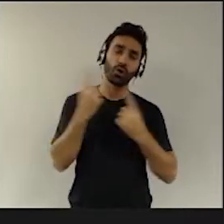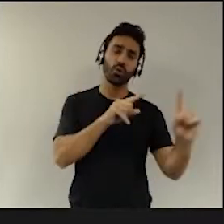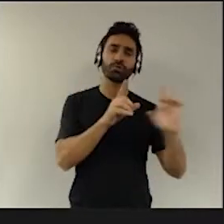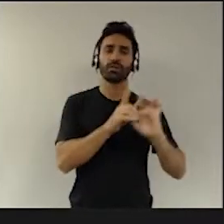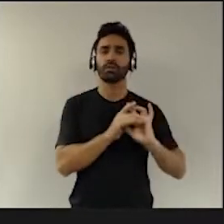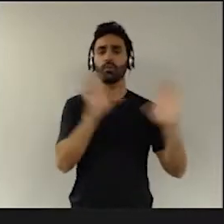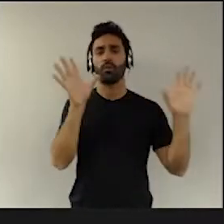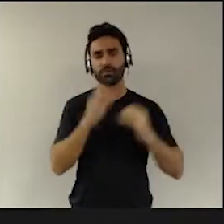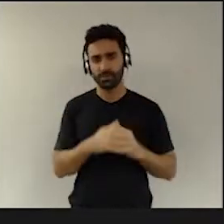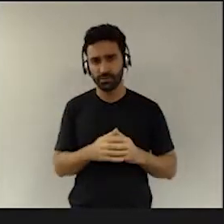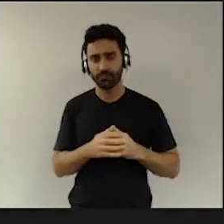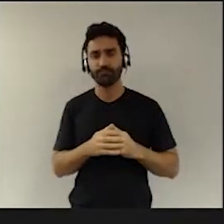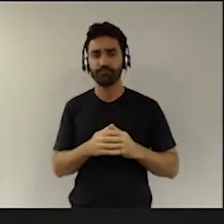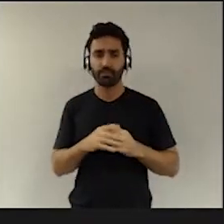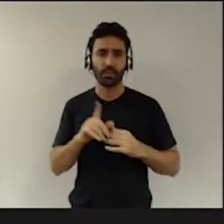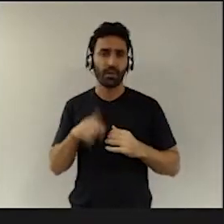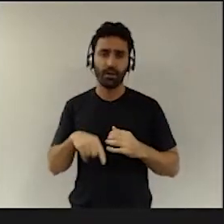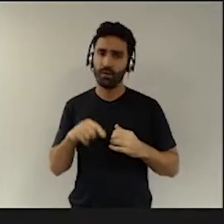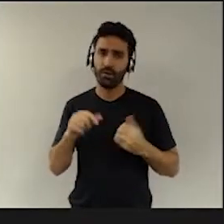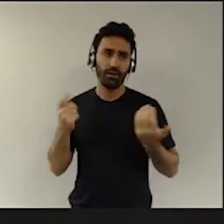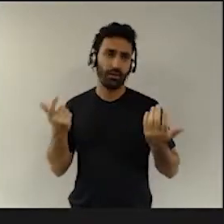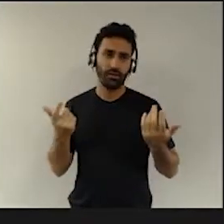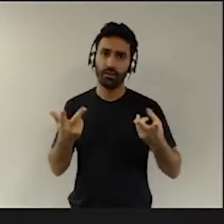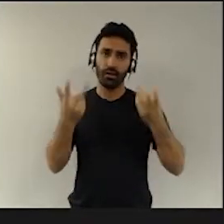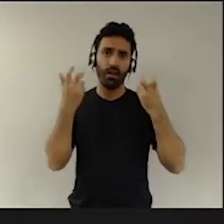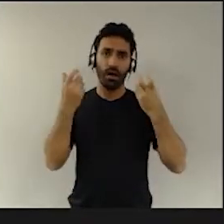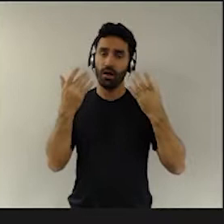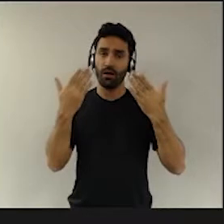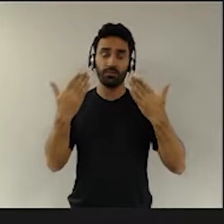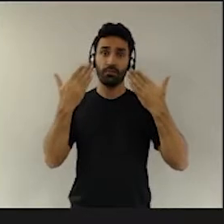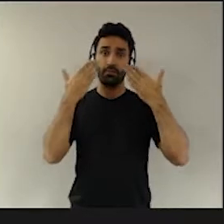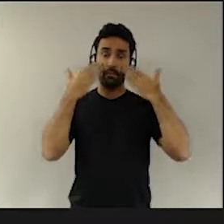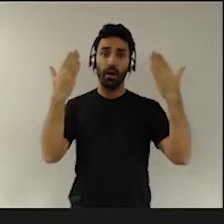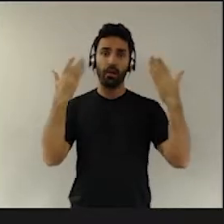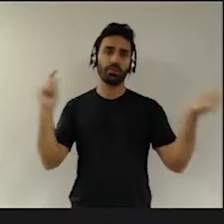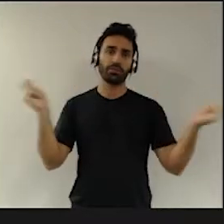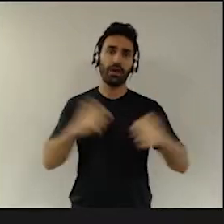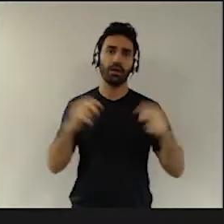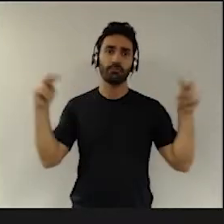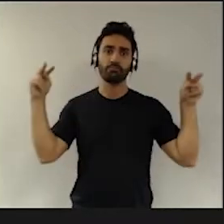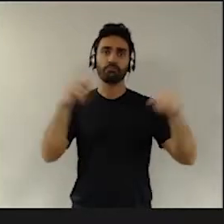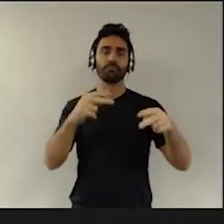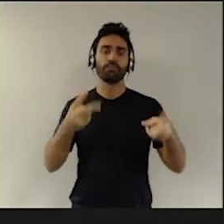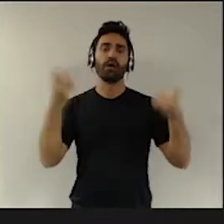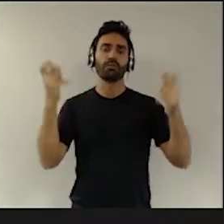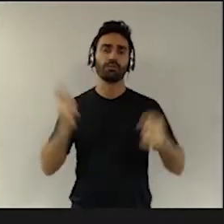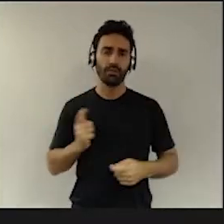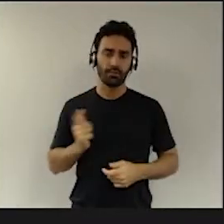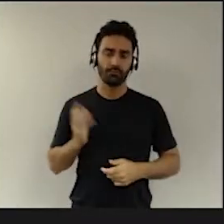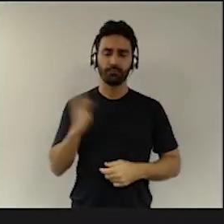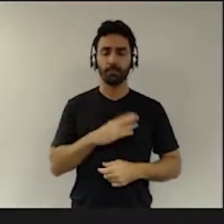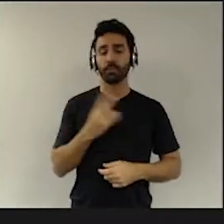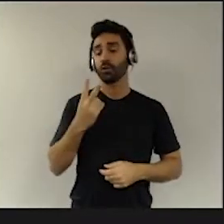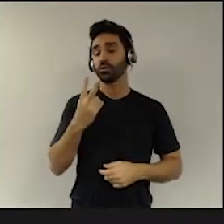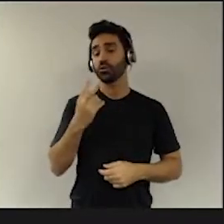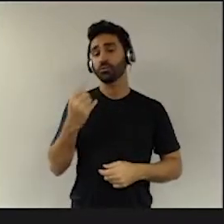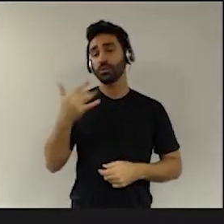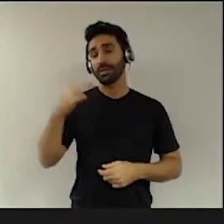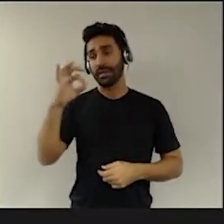Isso é indubitável, né? Está na ordem do dia. Em 2010, há 10